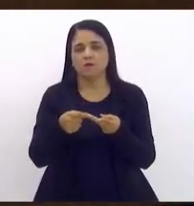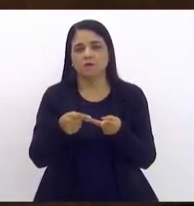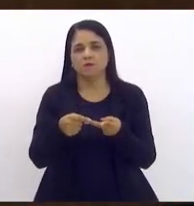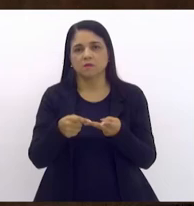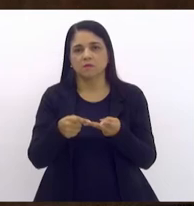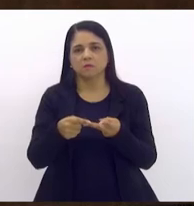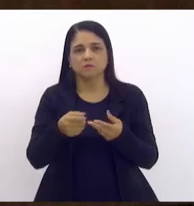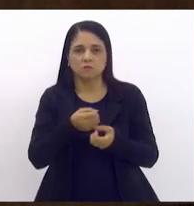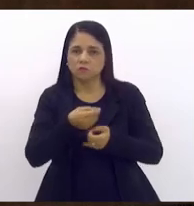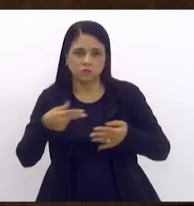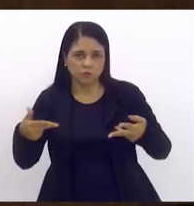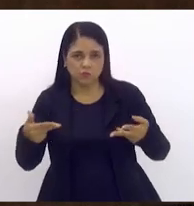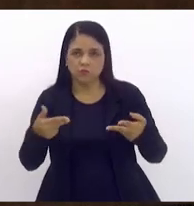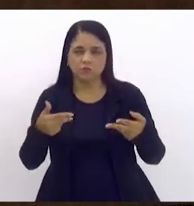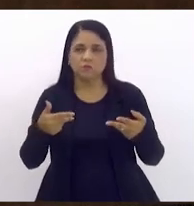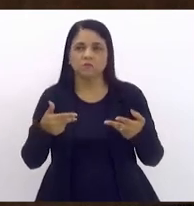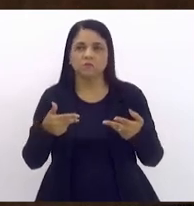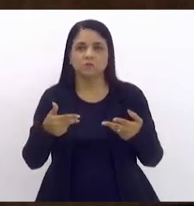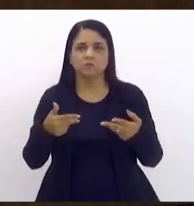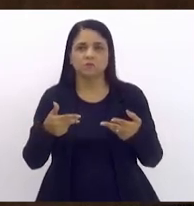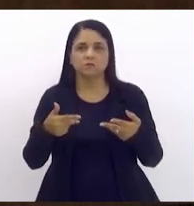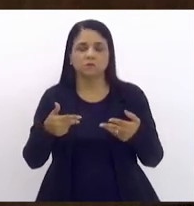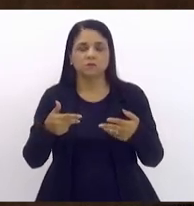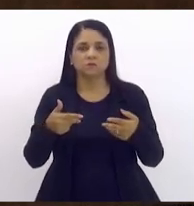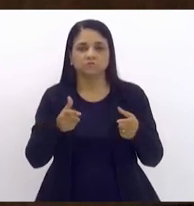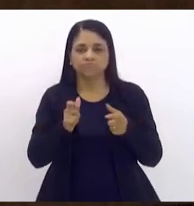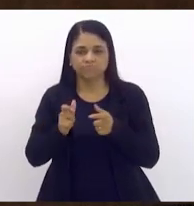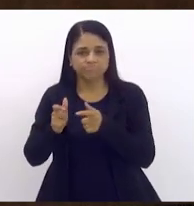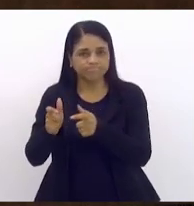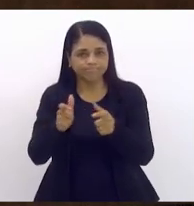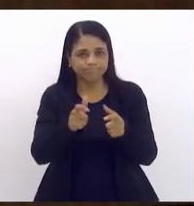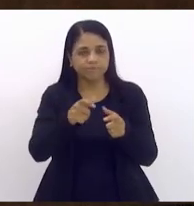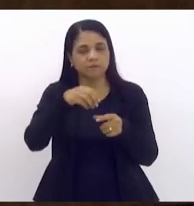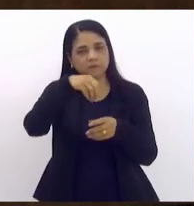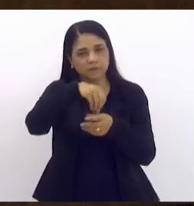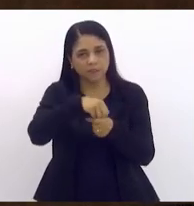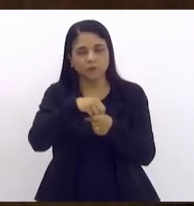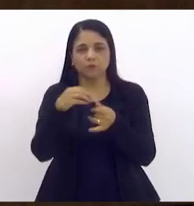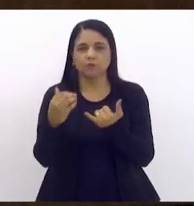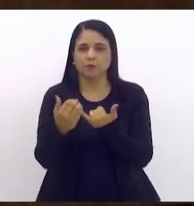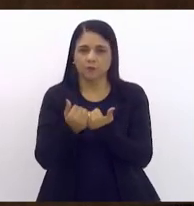e outras intervenções nas dependências do imóvel.